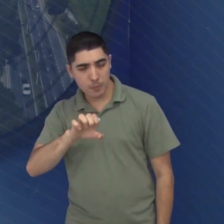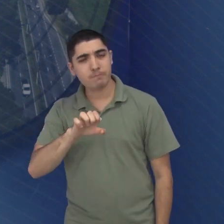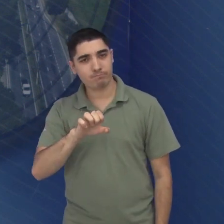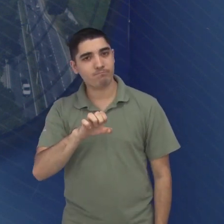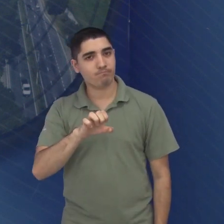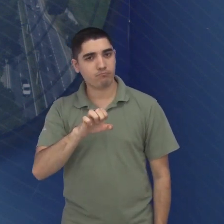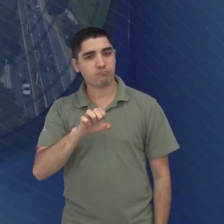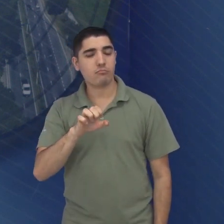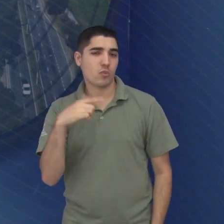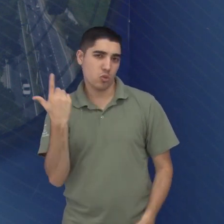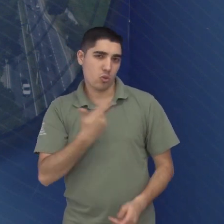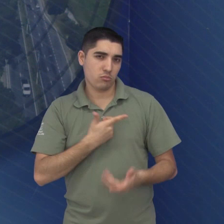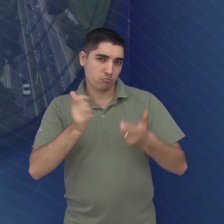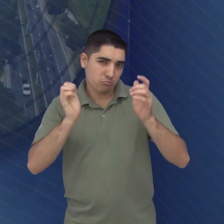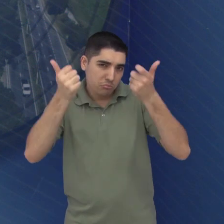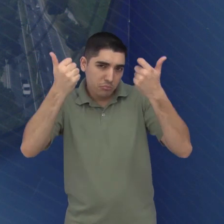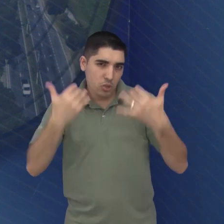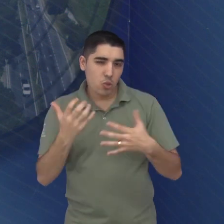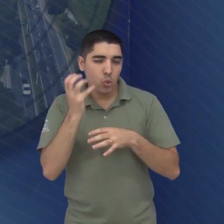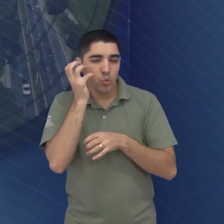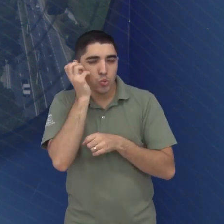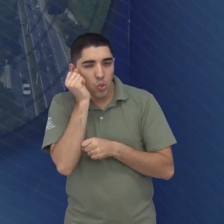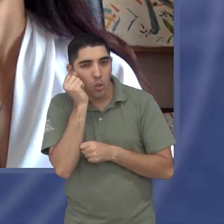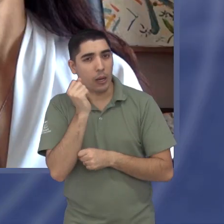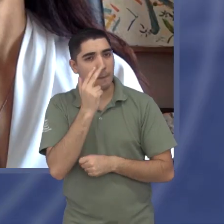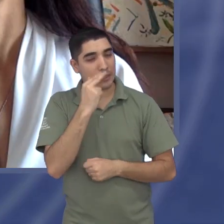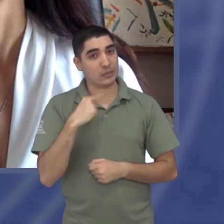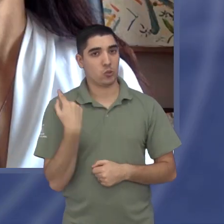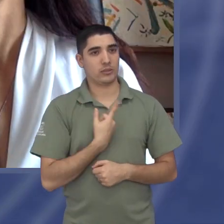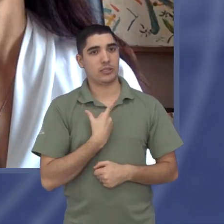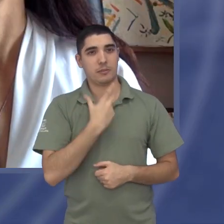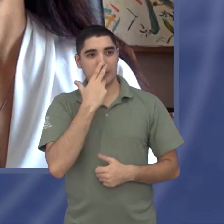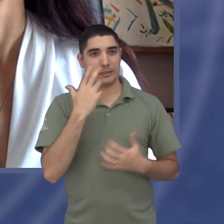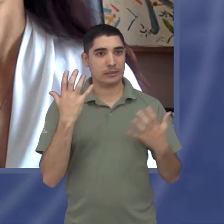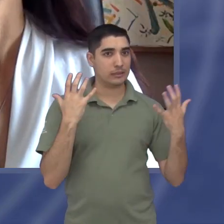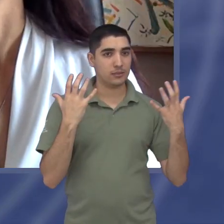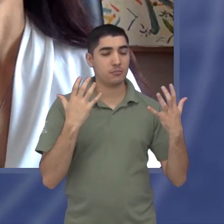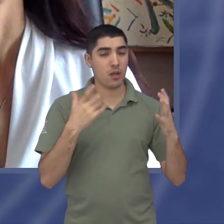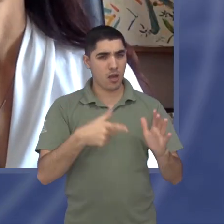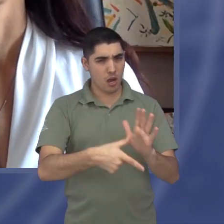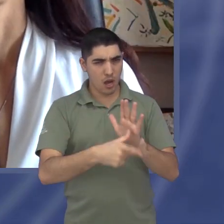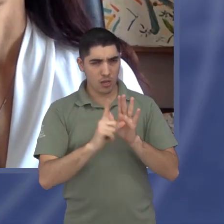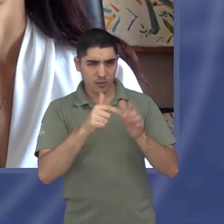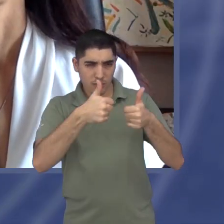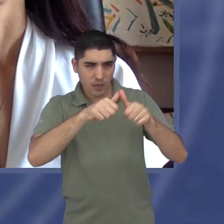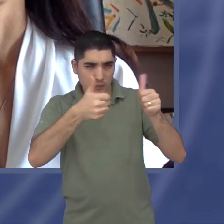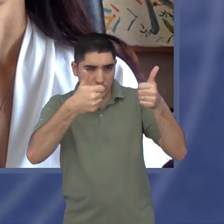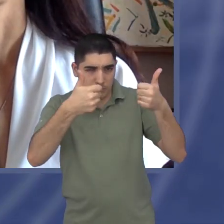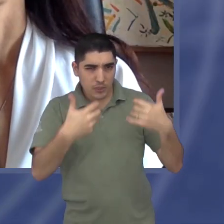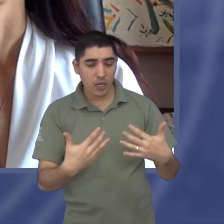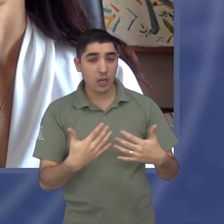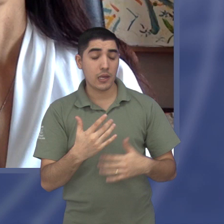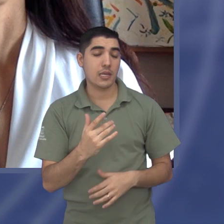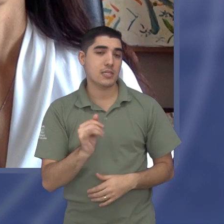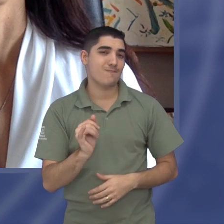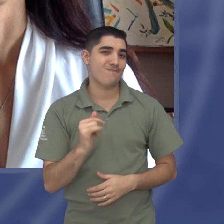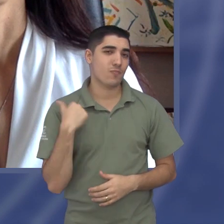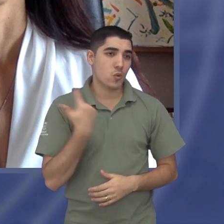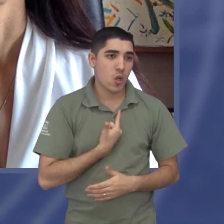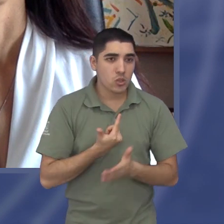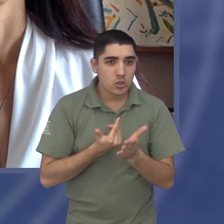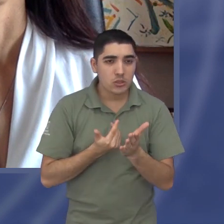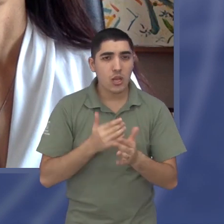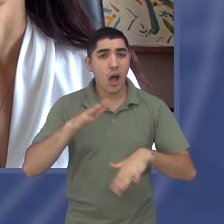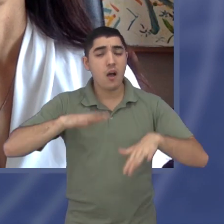pouquinho do sono e é uma pressão danada, né? A gente falava no começo, só queria pontuar que quando a gente